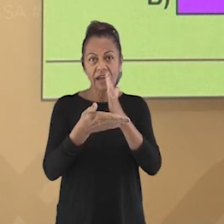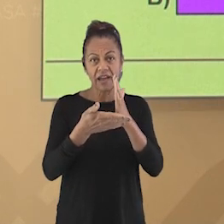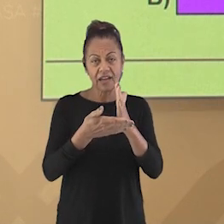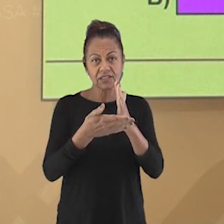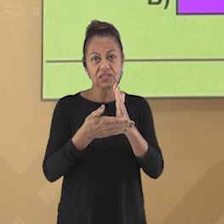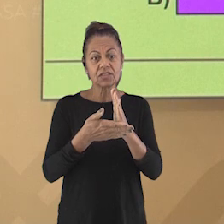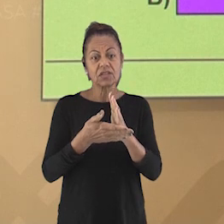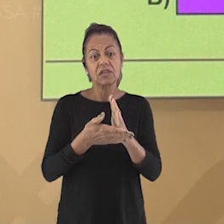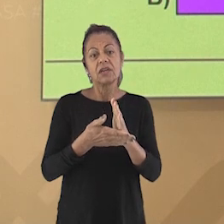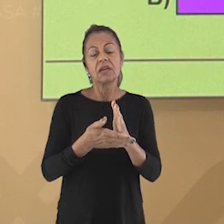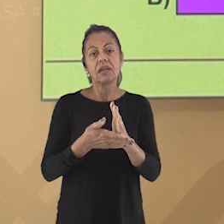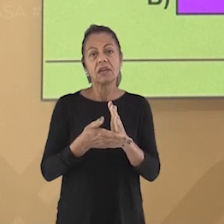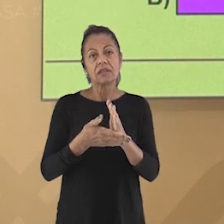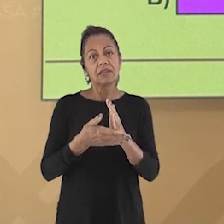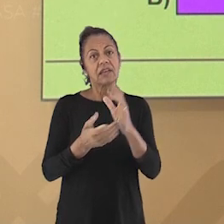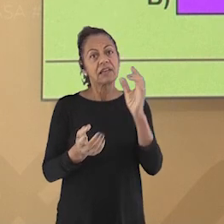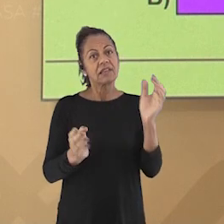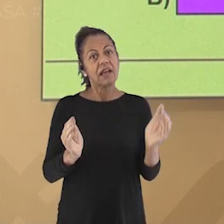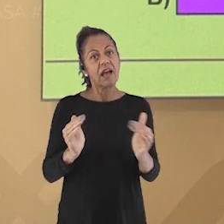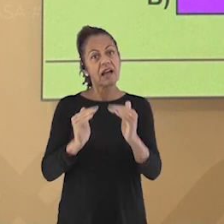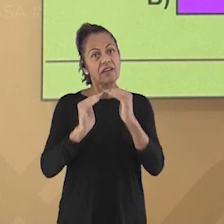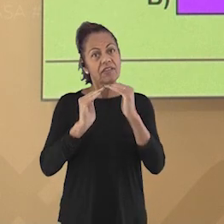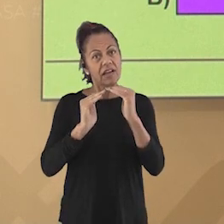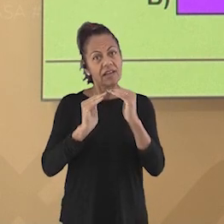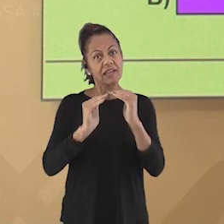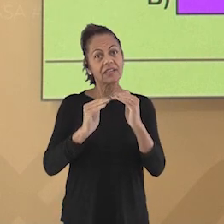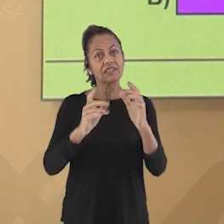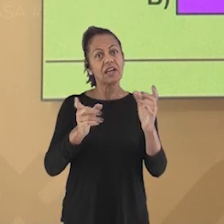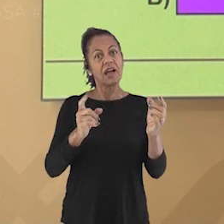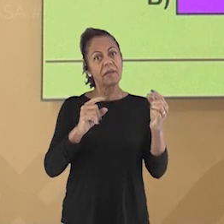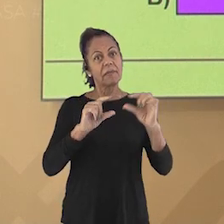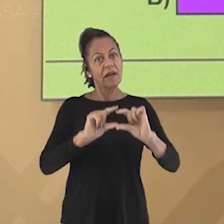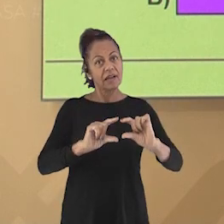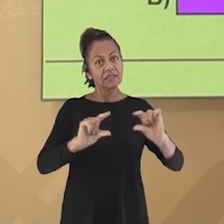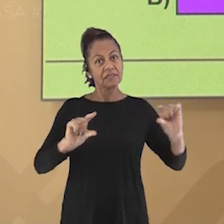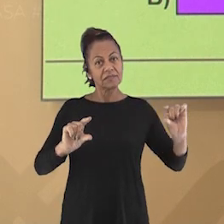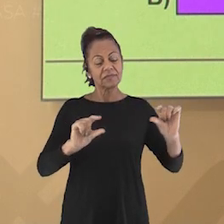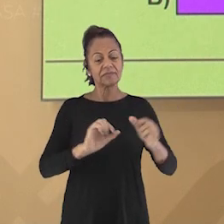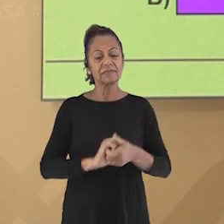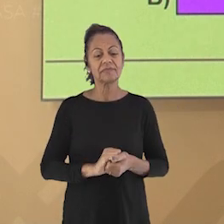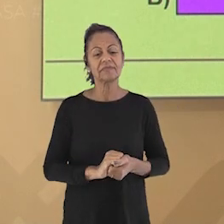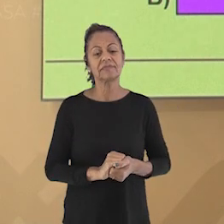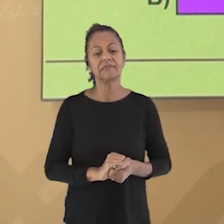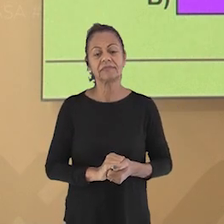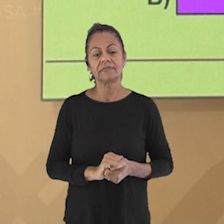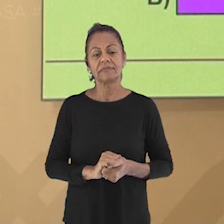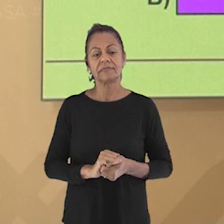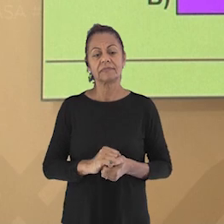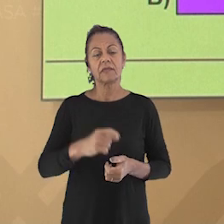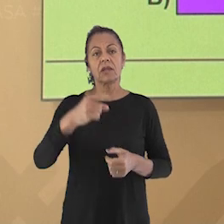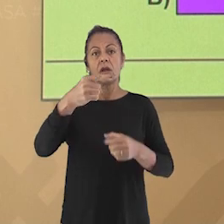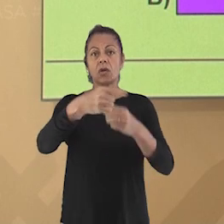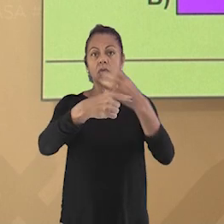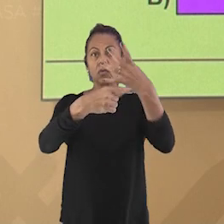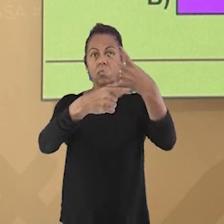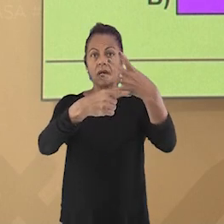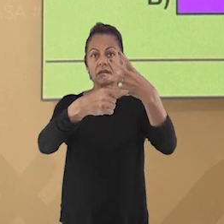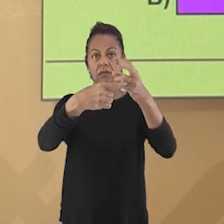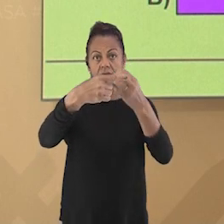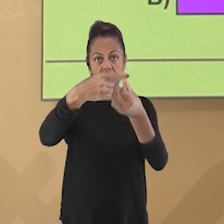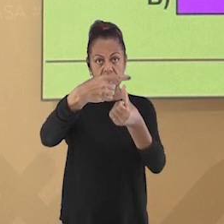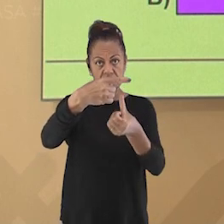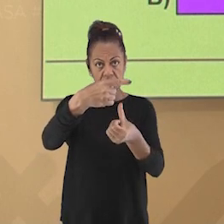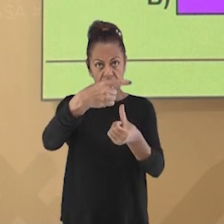de cima, corresponde à parte de baixo de uma outra perspectiva, certo? Então, 4 sobre